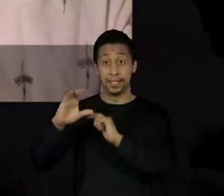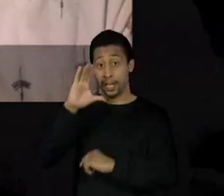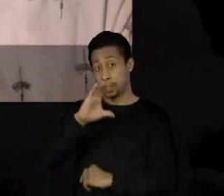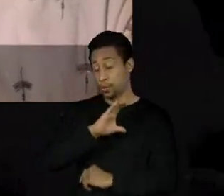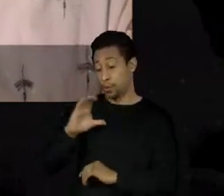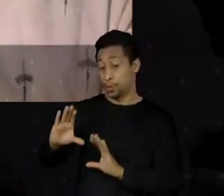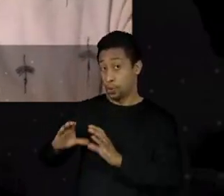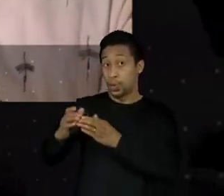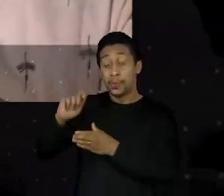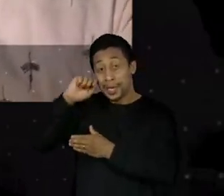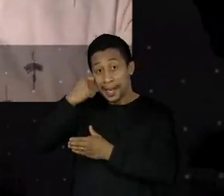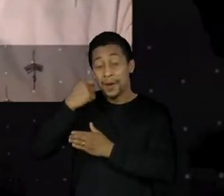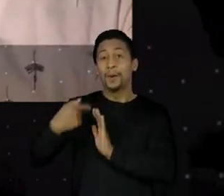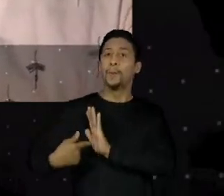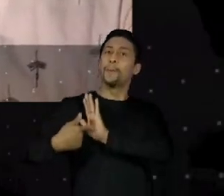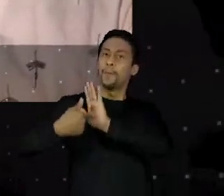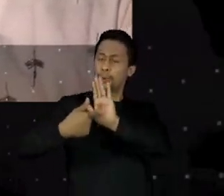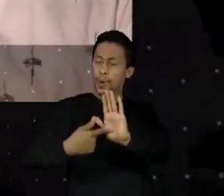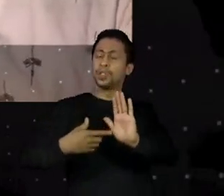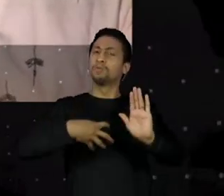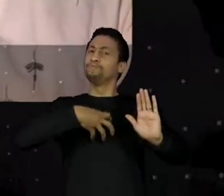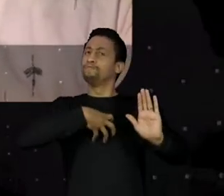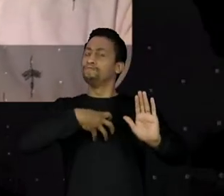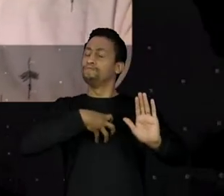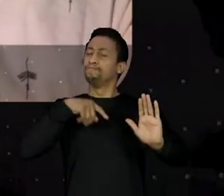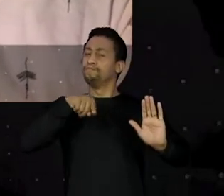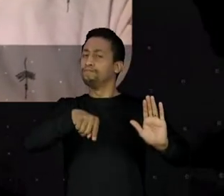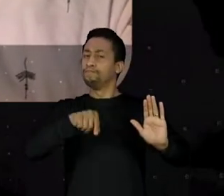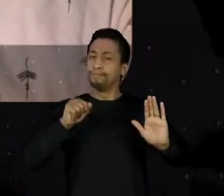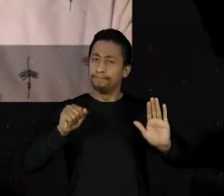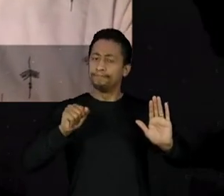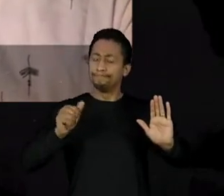alguns símbolos que são mais